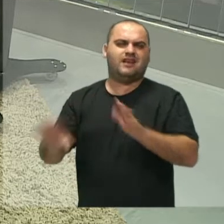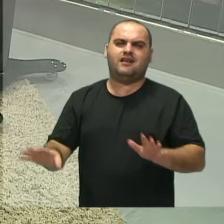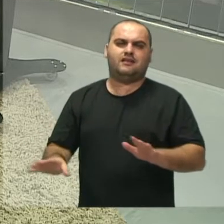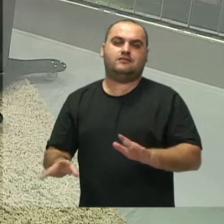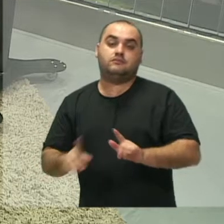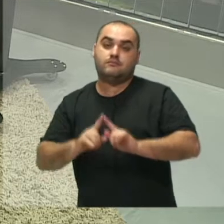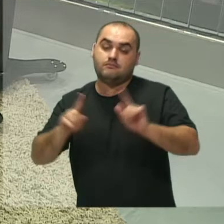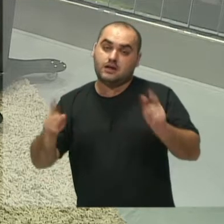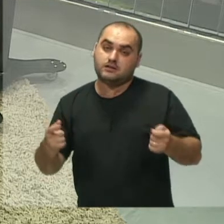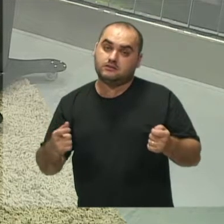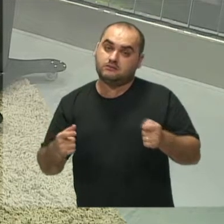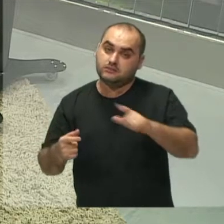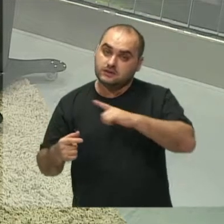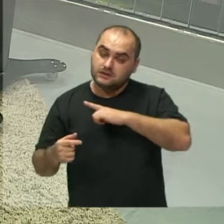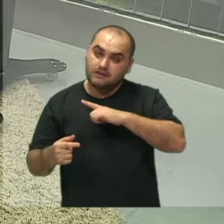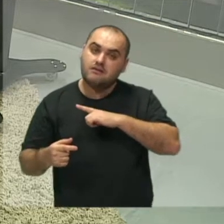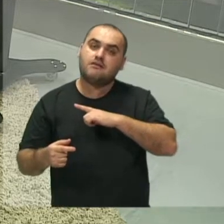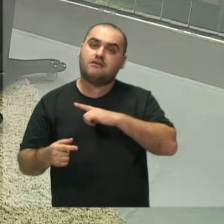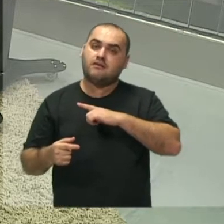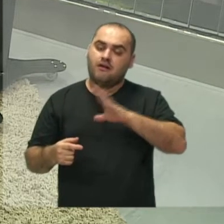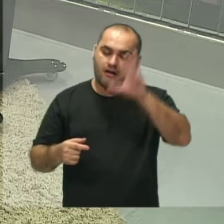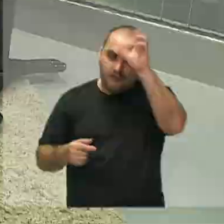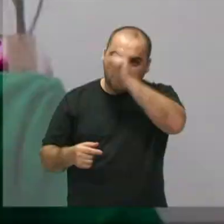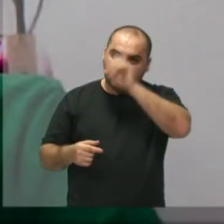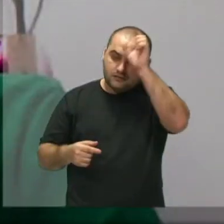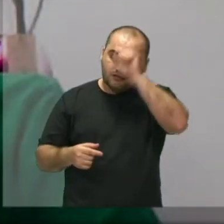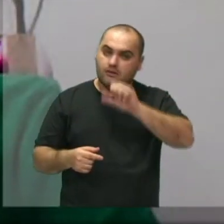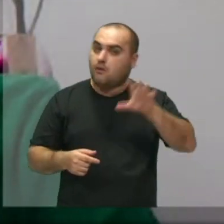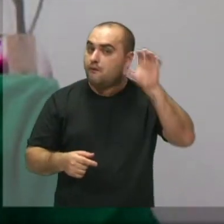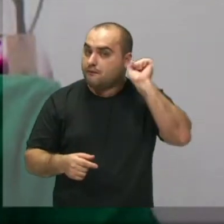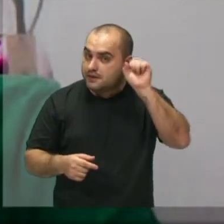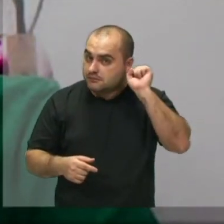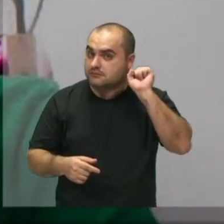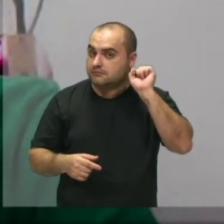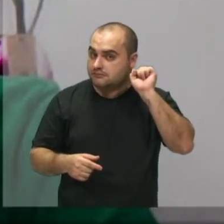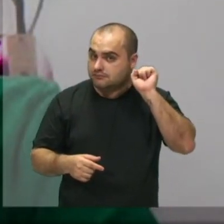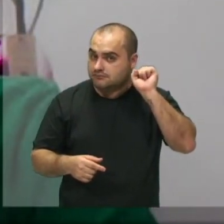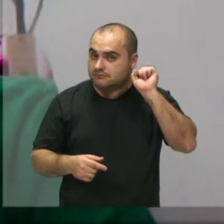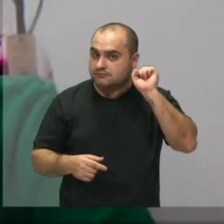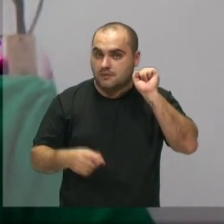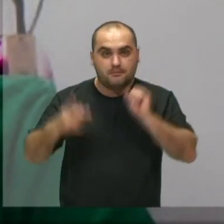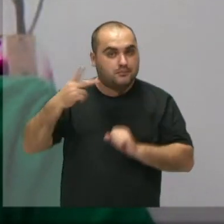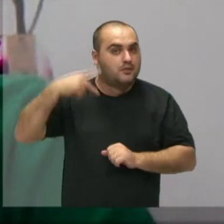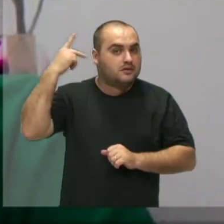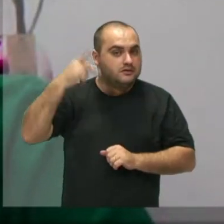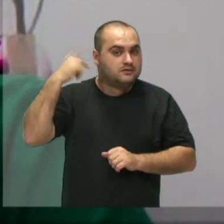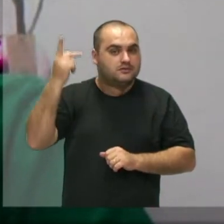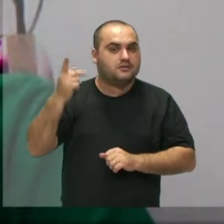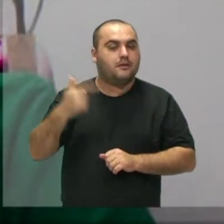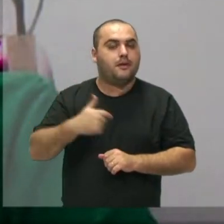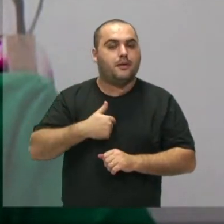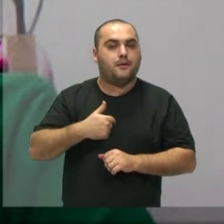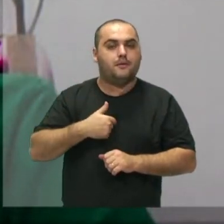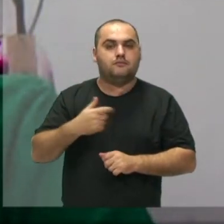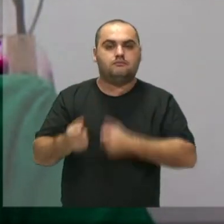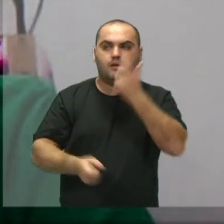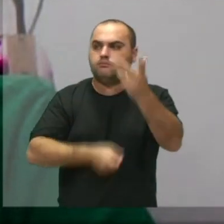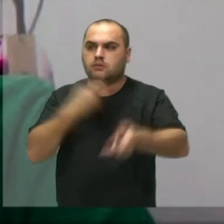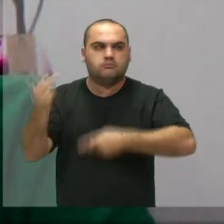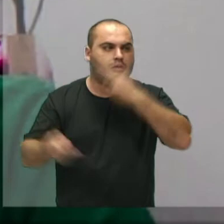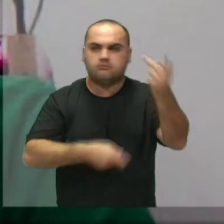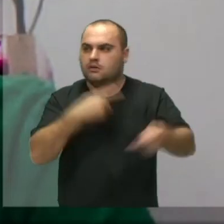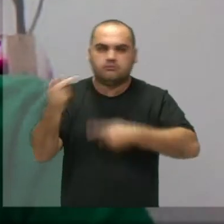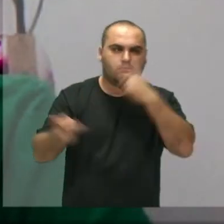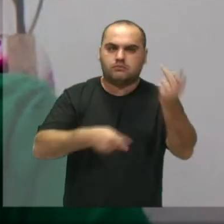tem que aprender a ouvir, que foi uma coisa que eu aprendi na política. Eu era muito impulsiva, eu